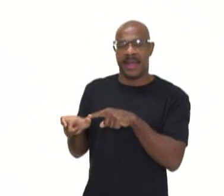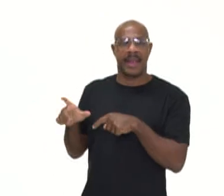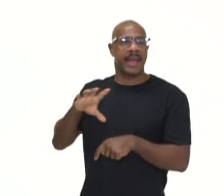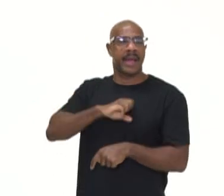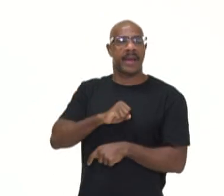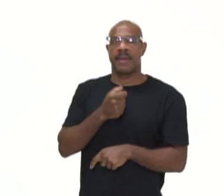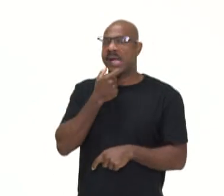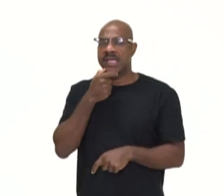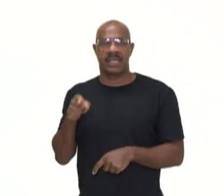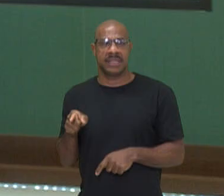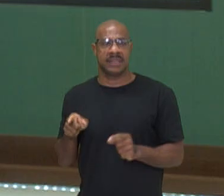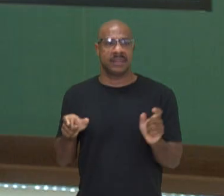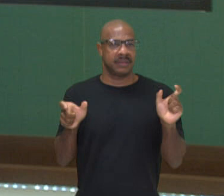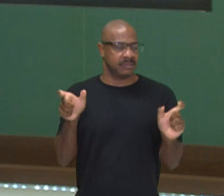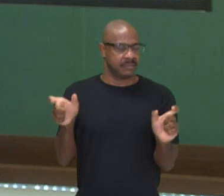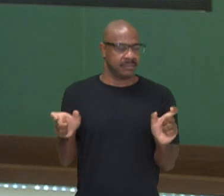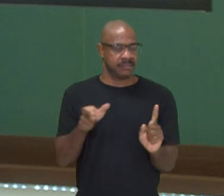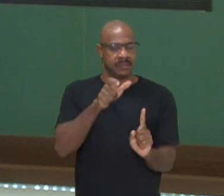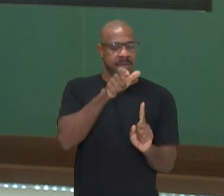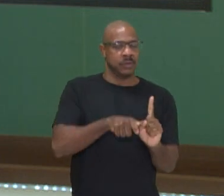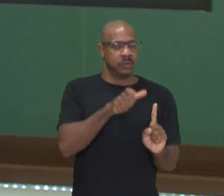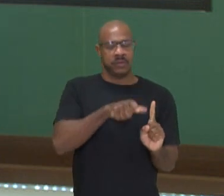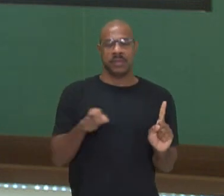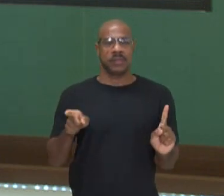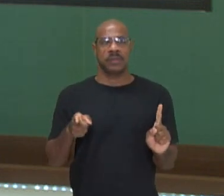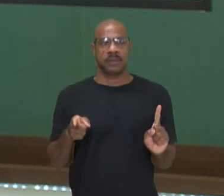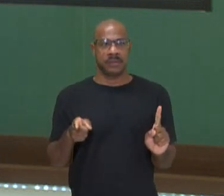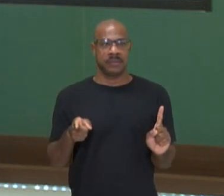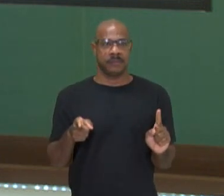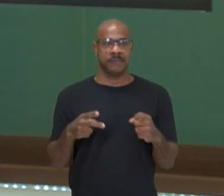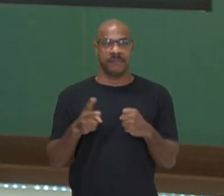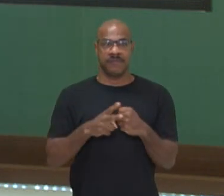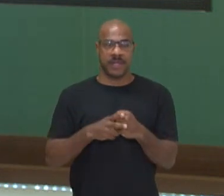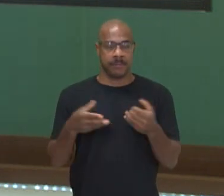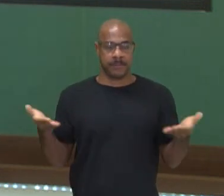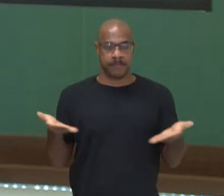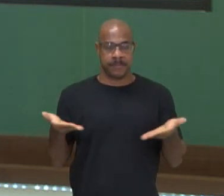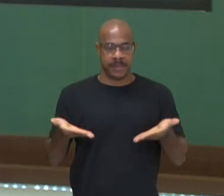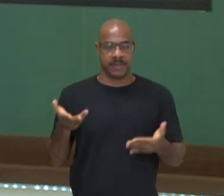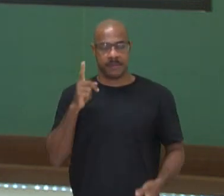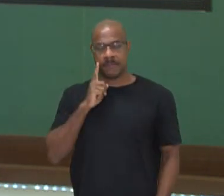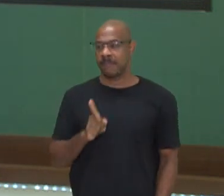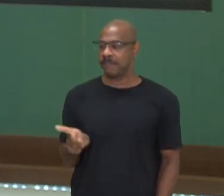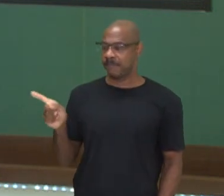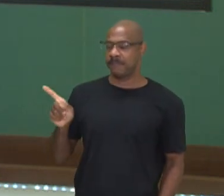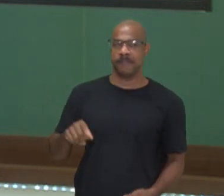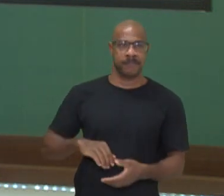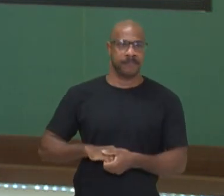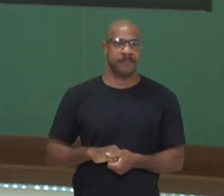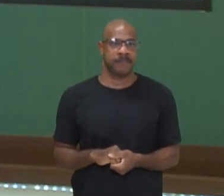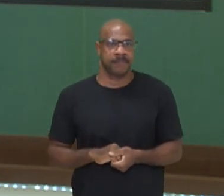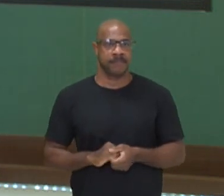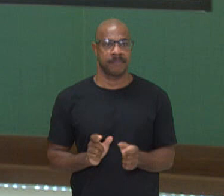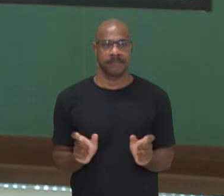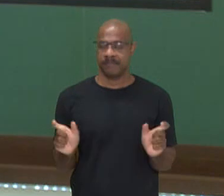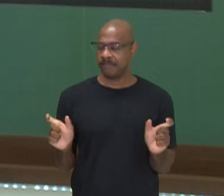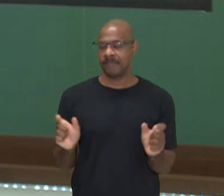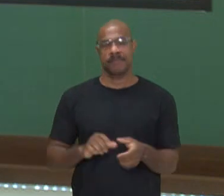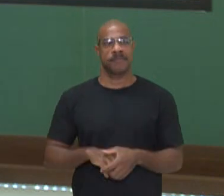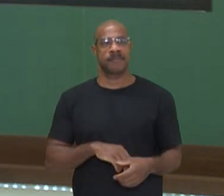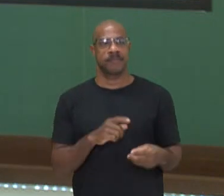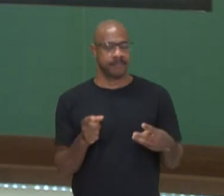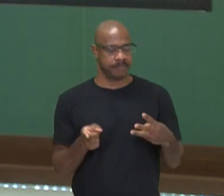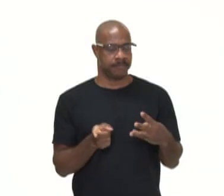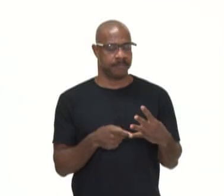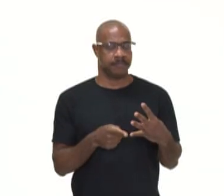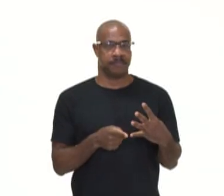Então, mesmo sujeito. Verbo no presente. Doesn't na negativa. Lembra que para he, she, it a gente usa o does.